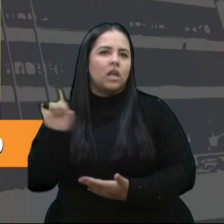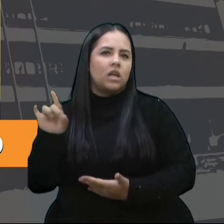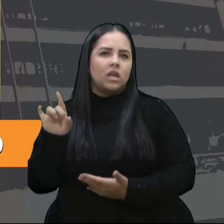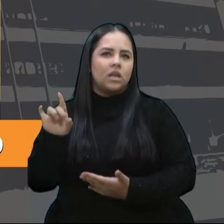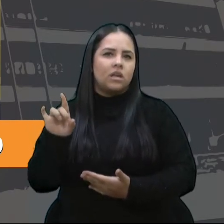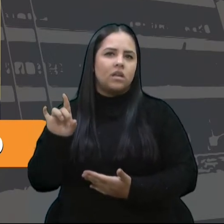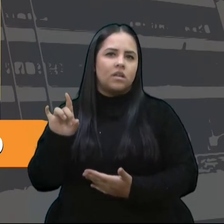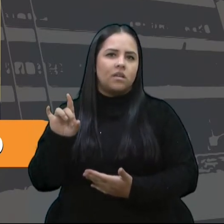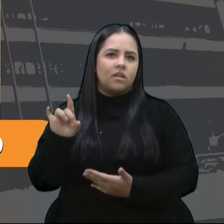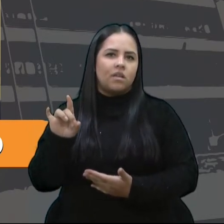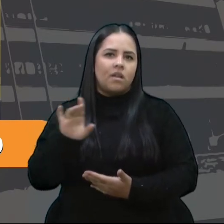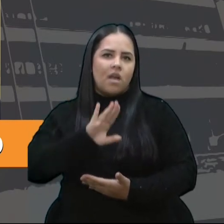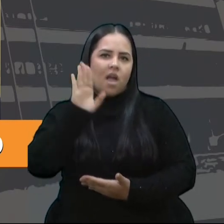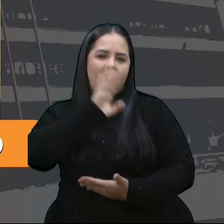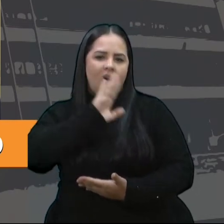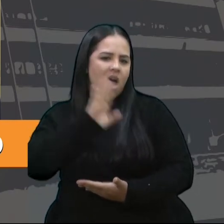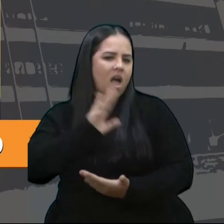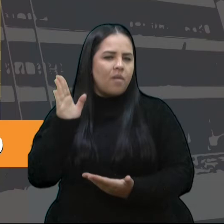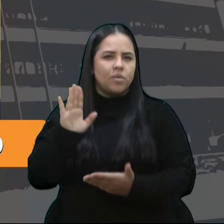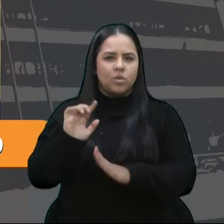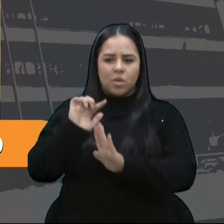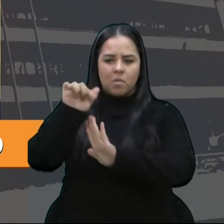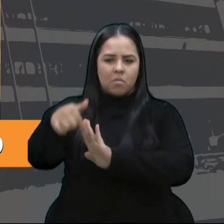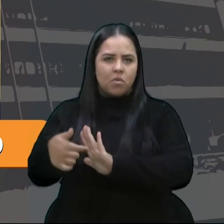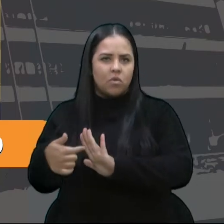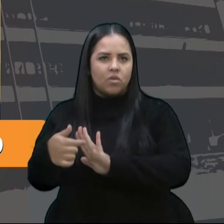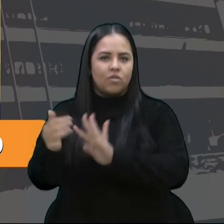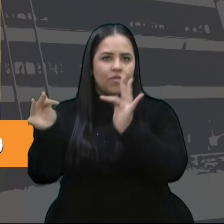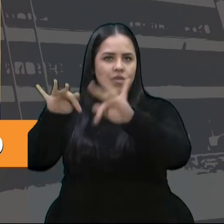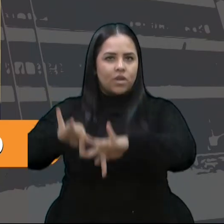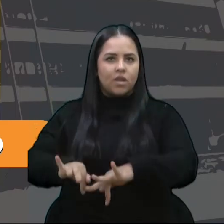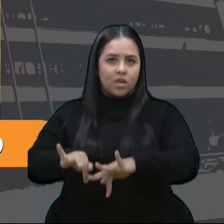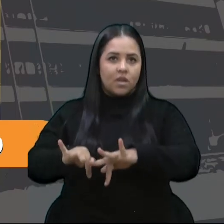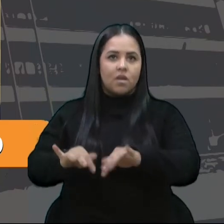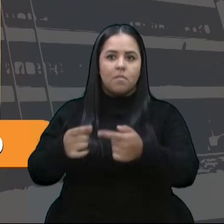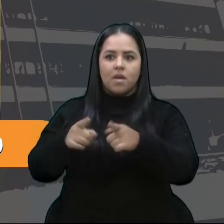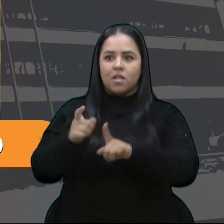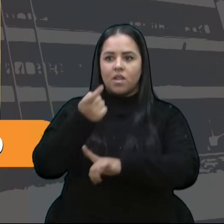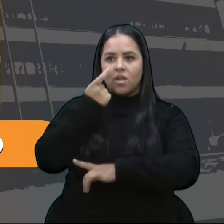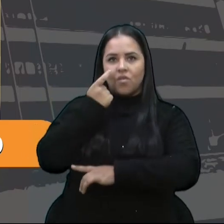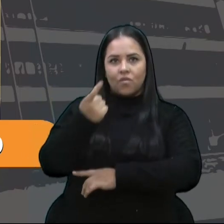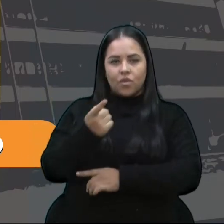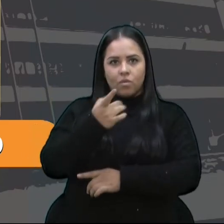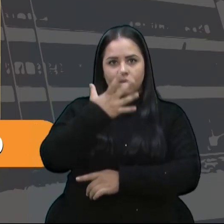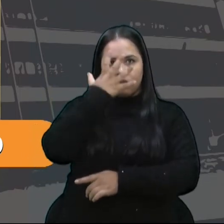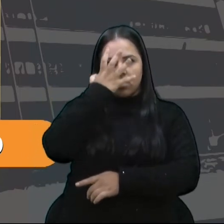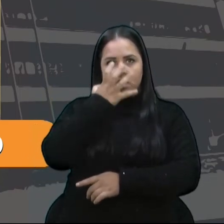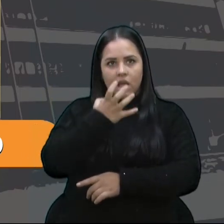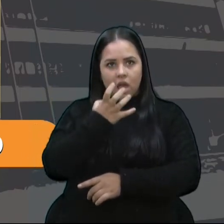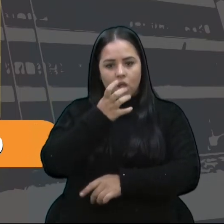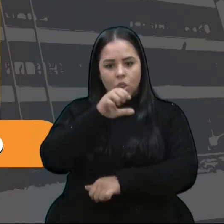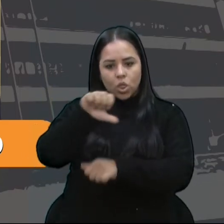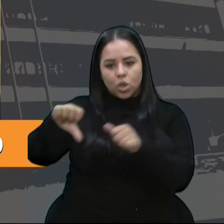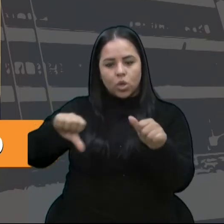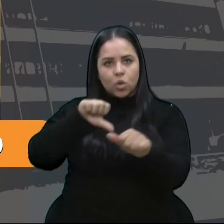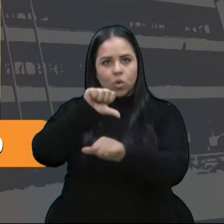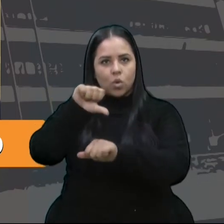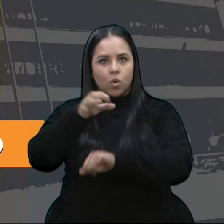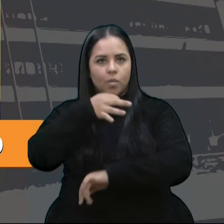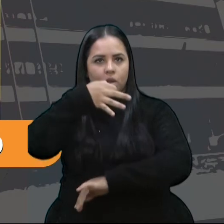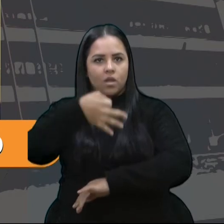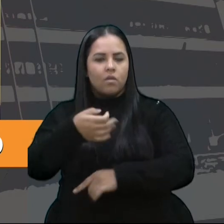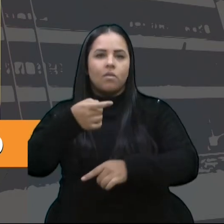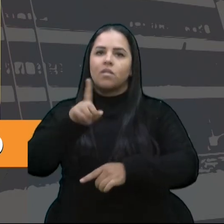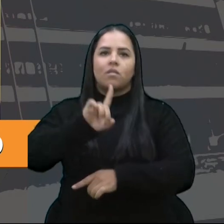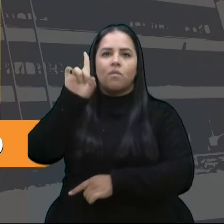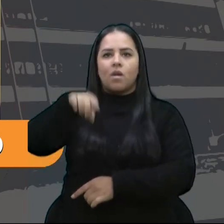com a imunidade de rebanho, e, na verdade, quando ele pegou a doença e viu a seriedade, a gravidade do problema, ele mudou os rumos. E não é o que aconteceu em boa parte dos